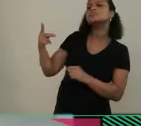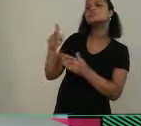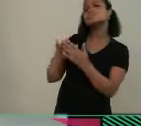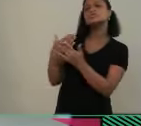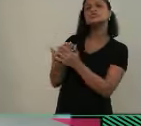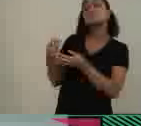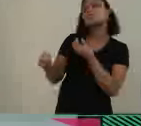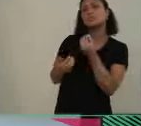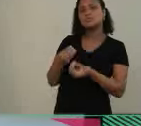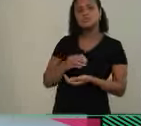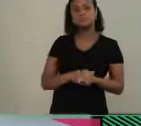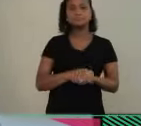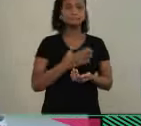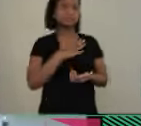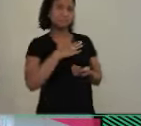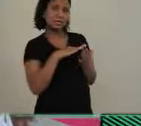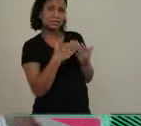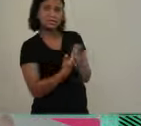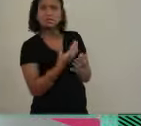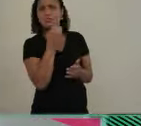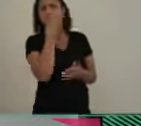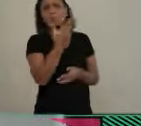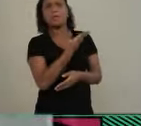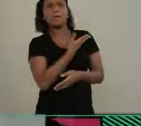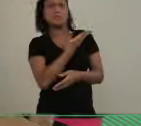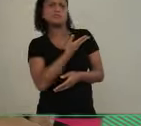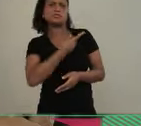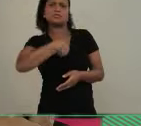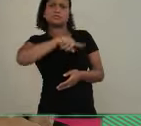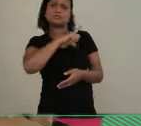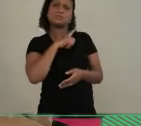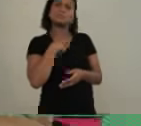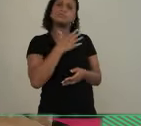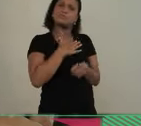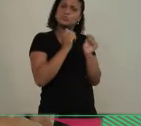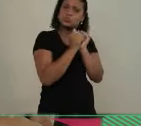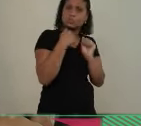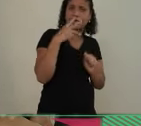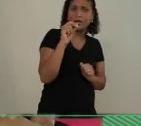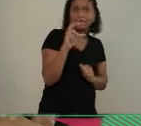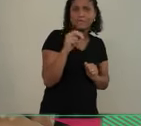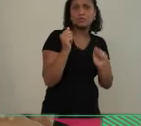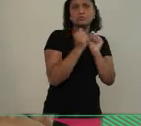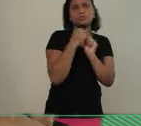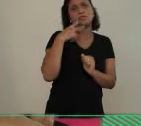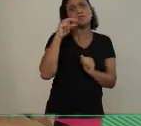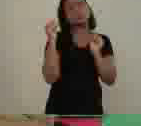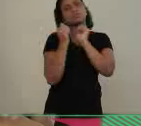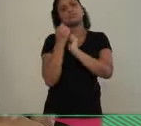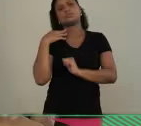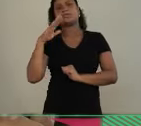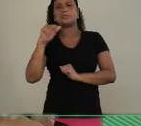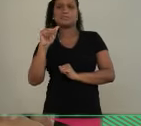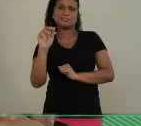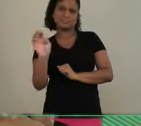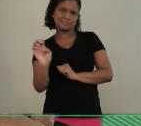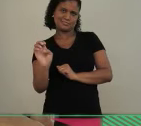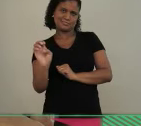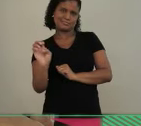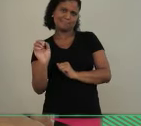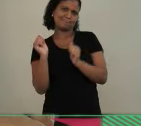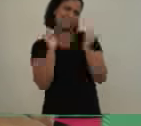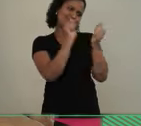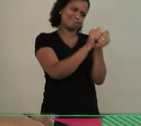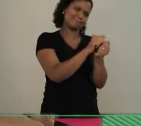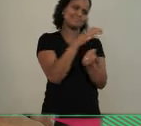pouquinho da sua escola. A escola foi boa, como amigos, como uma paciência, me discutir com uma coisa. Com